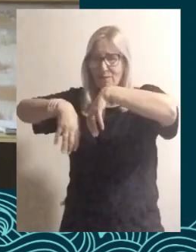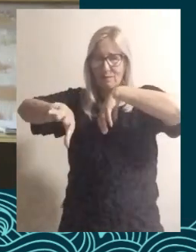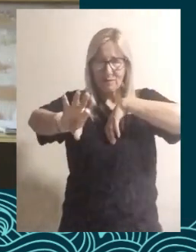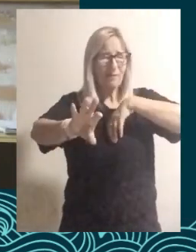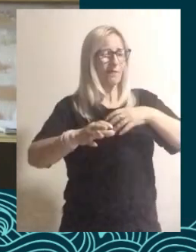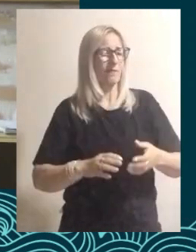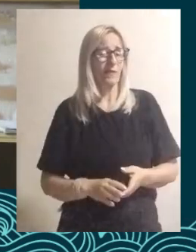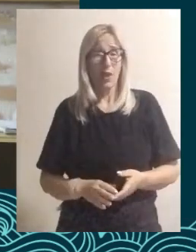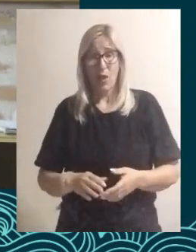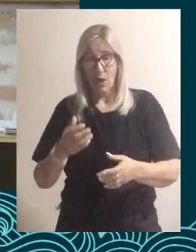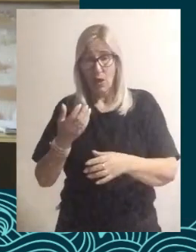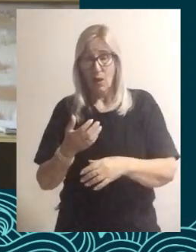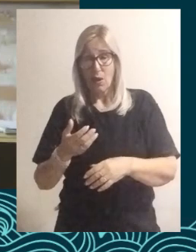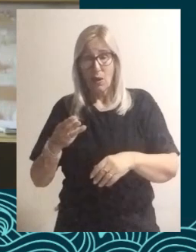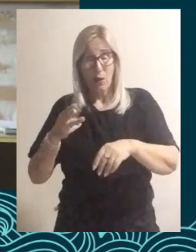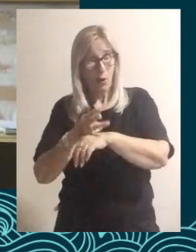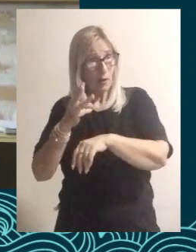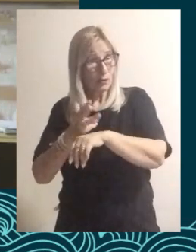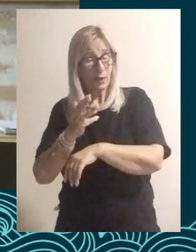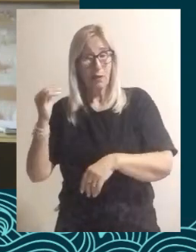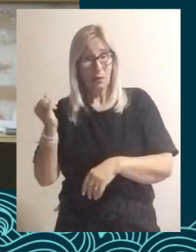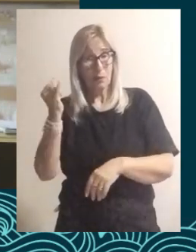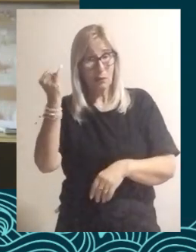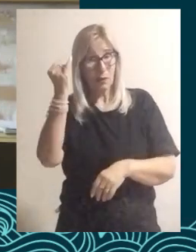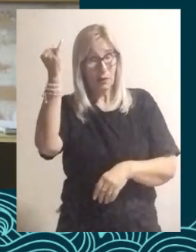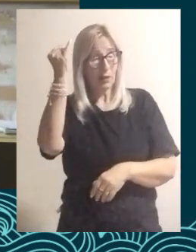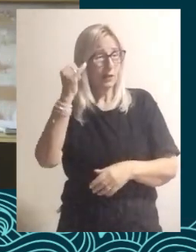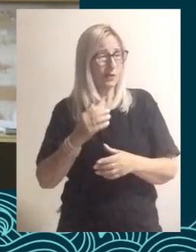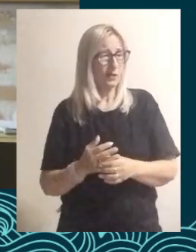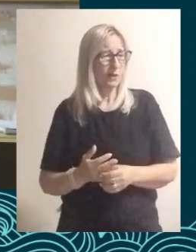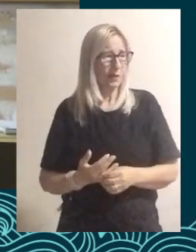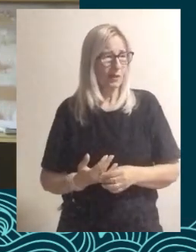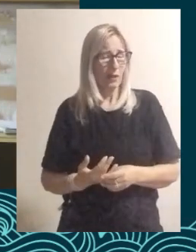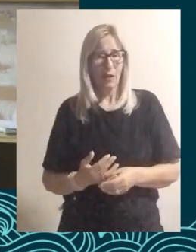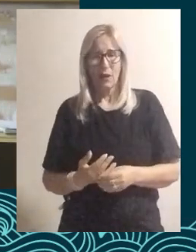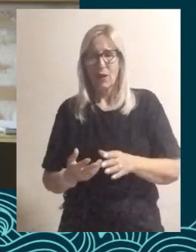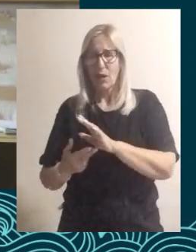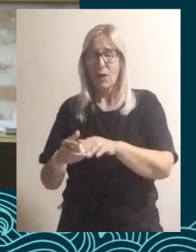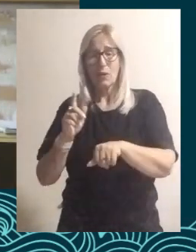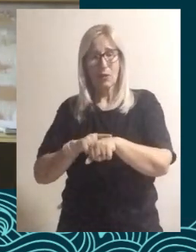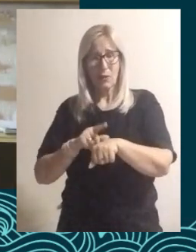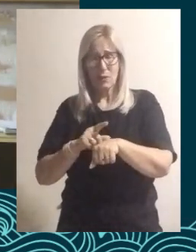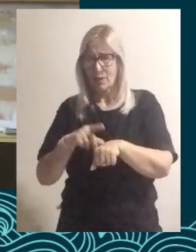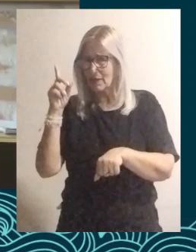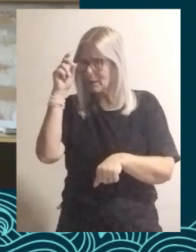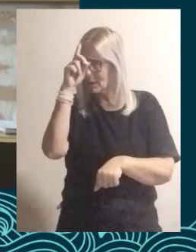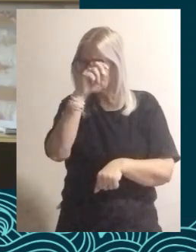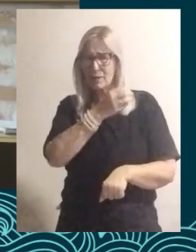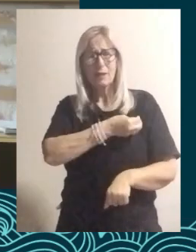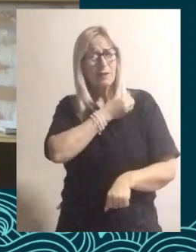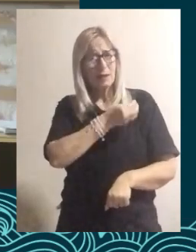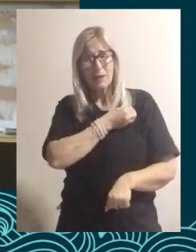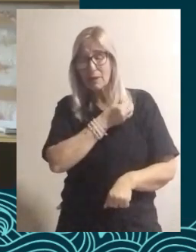possa trocar. E aí a rede social, o WhatsApp, por exemplo, é super importante, né? Eu agora acabei de passar